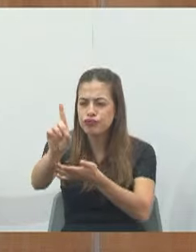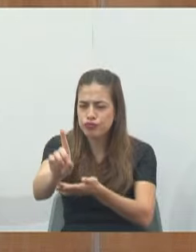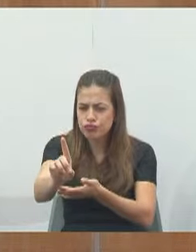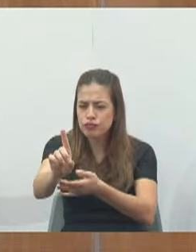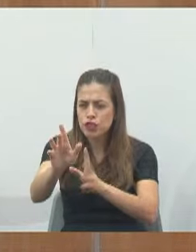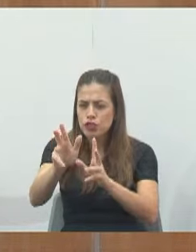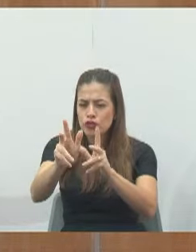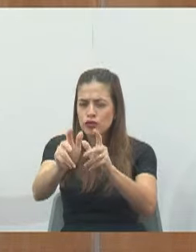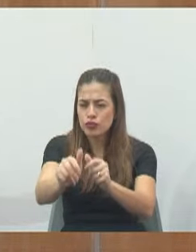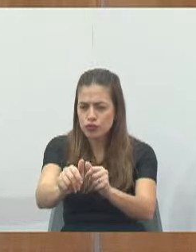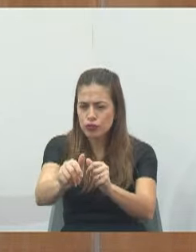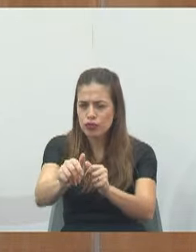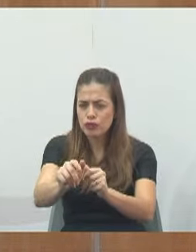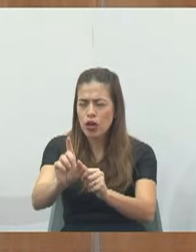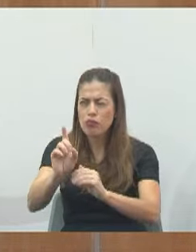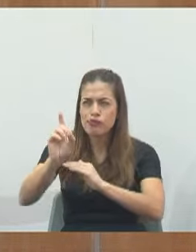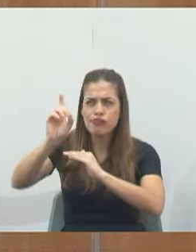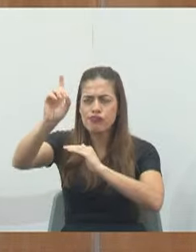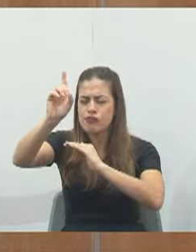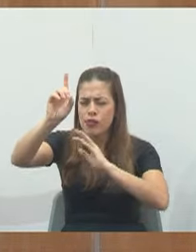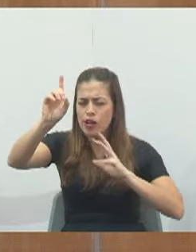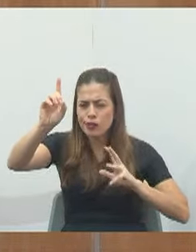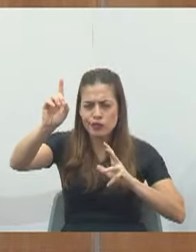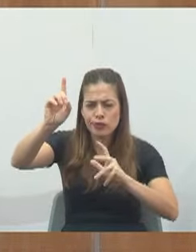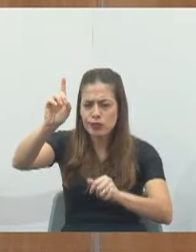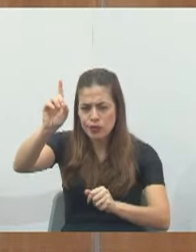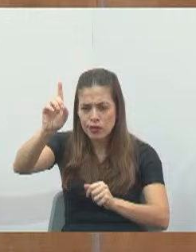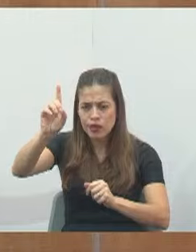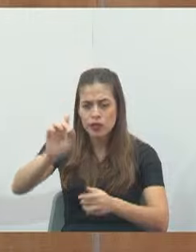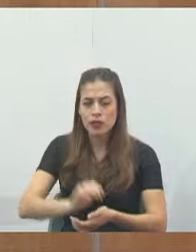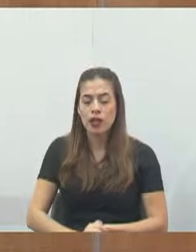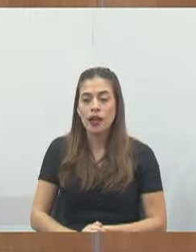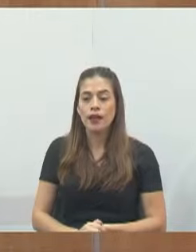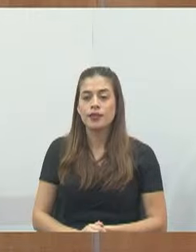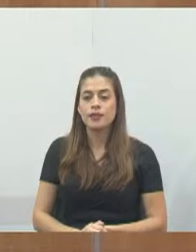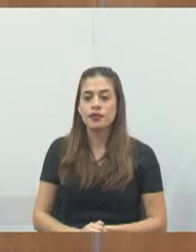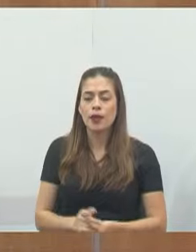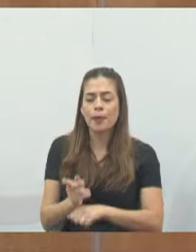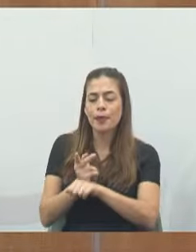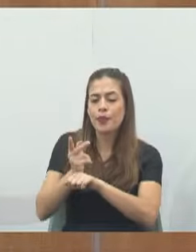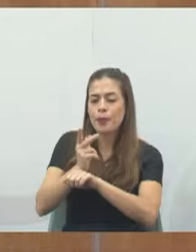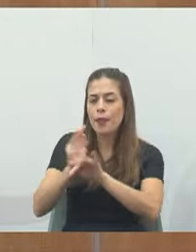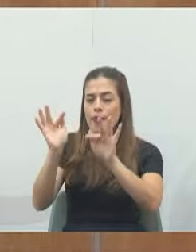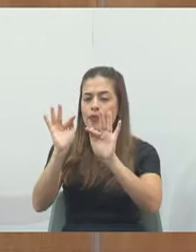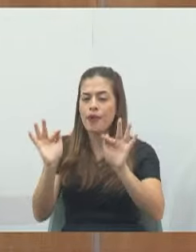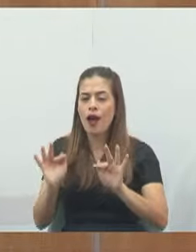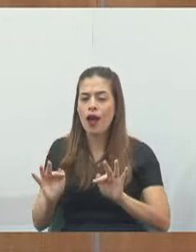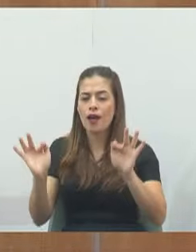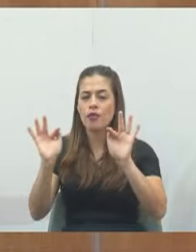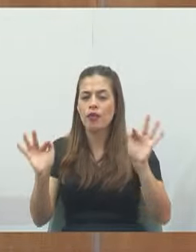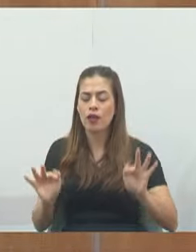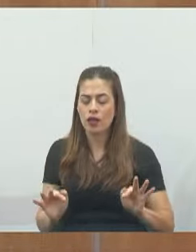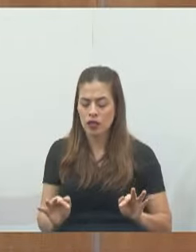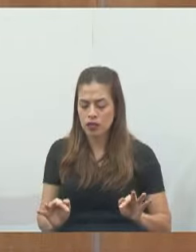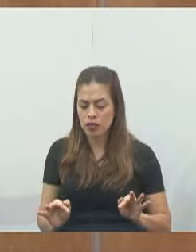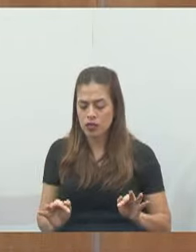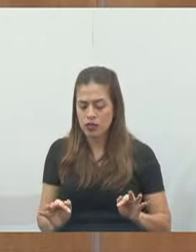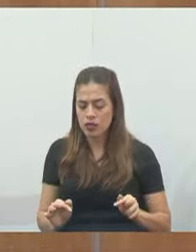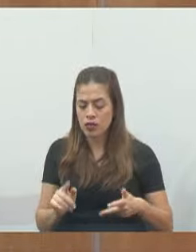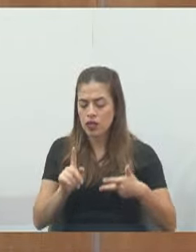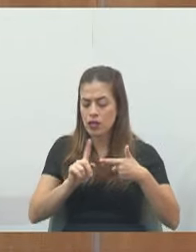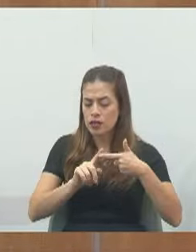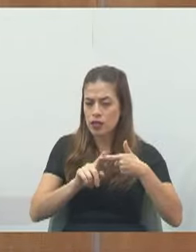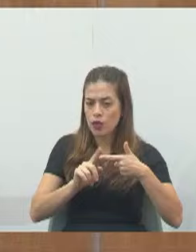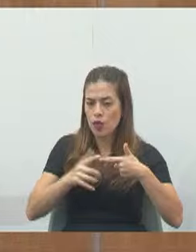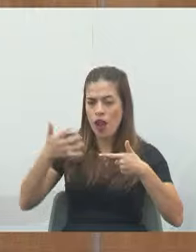de tudo e de todos. E essa é a busca pela felicidade. A segunda reflexão é a questão